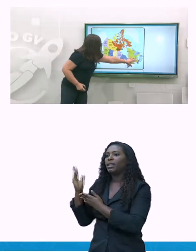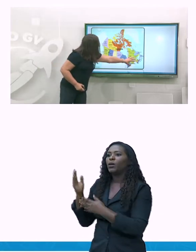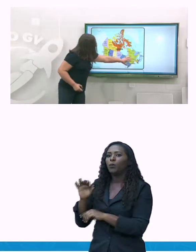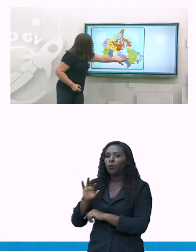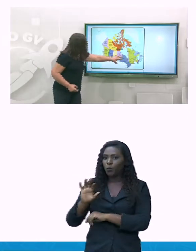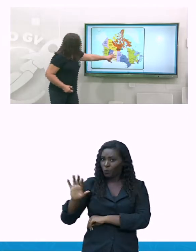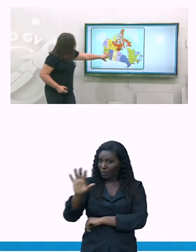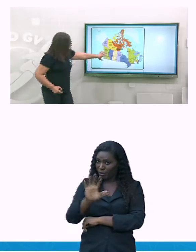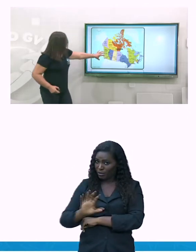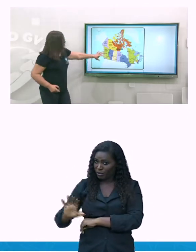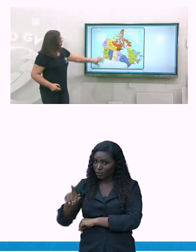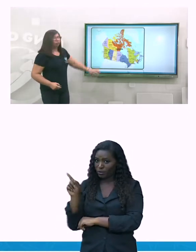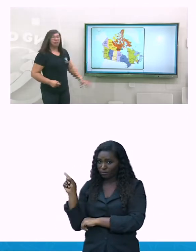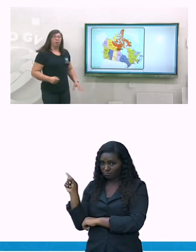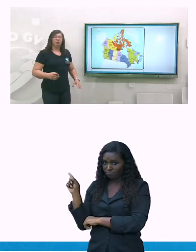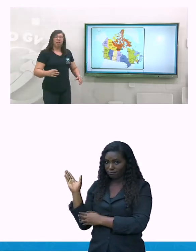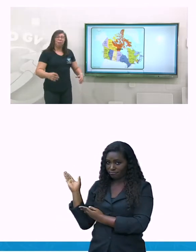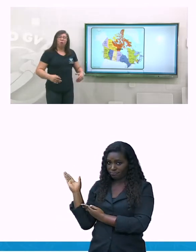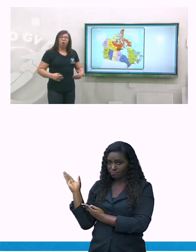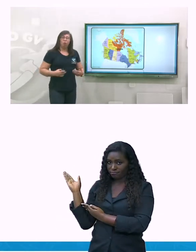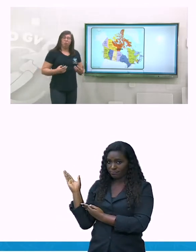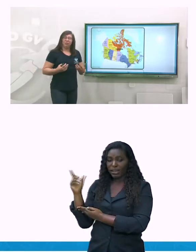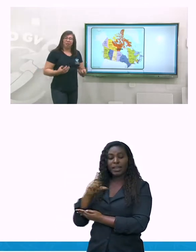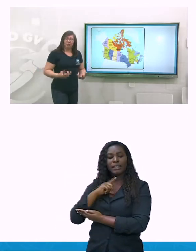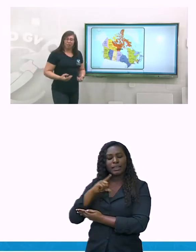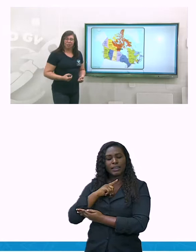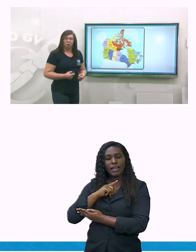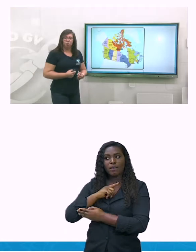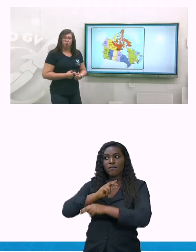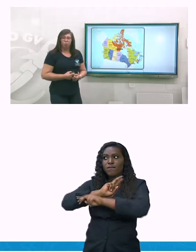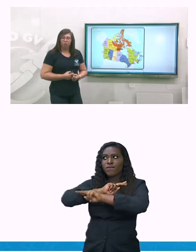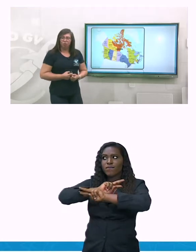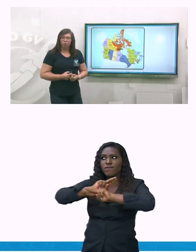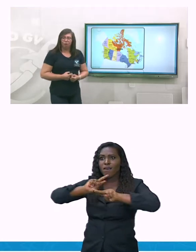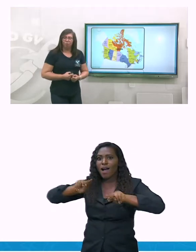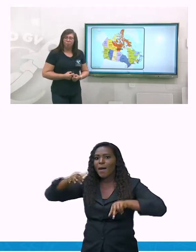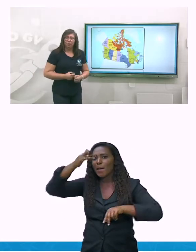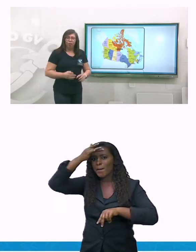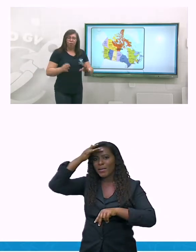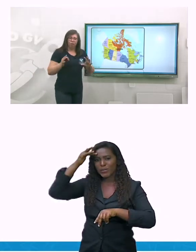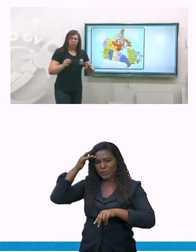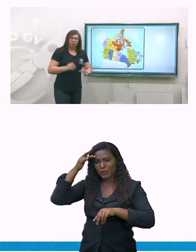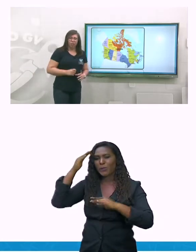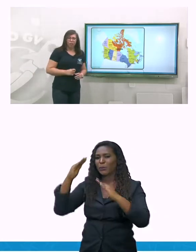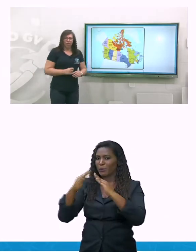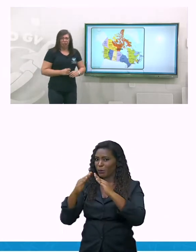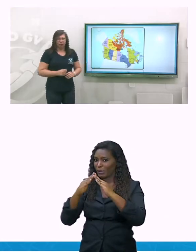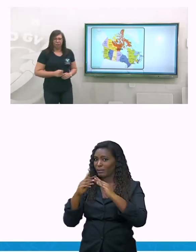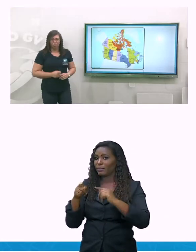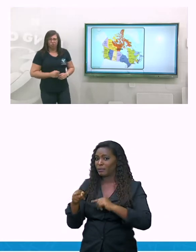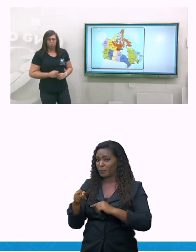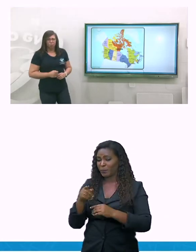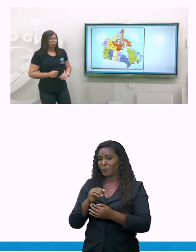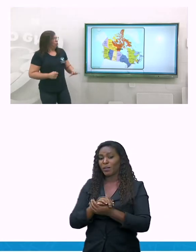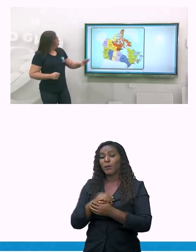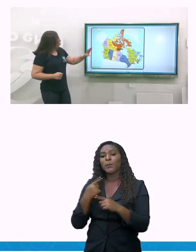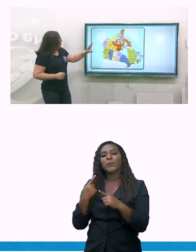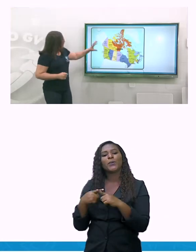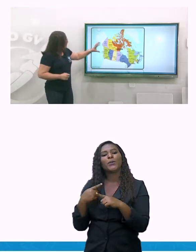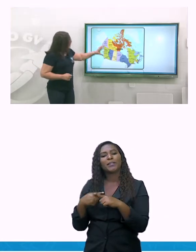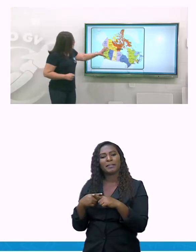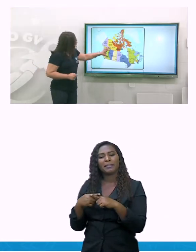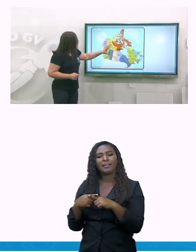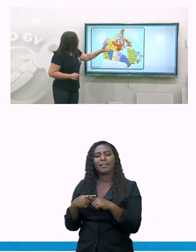aqui, nós temos a maior concentração populacional. E olha que interessante,